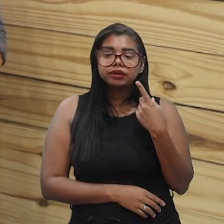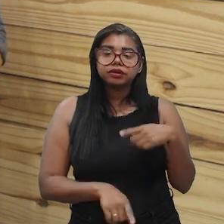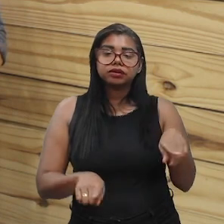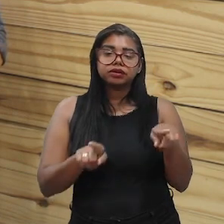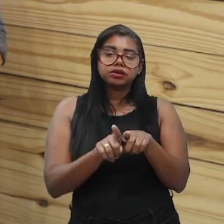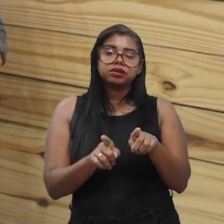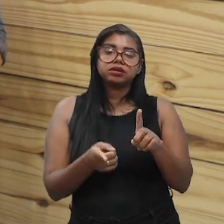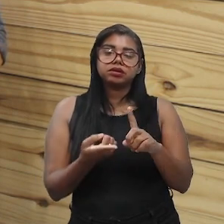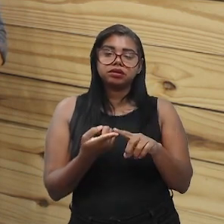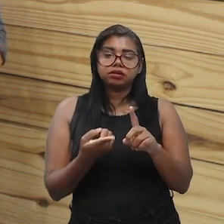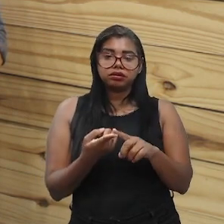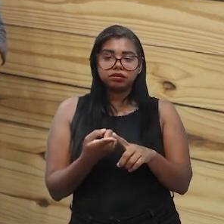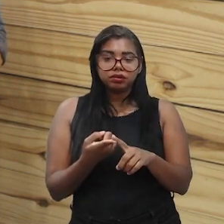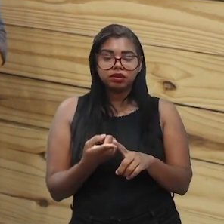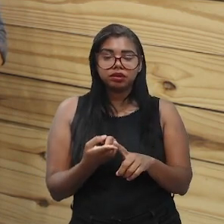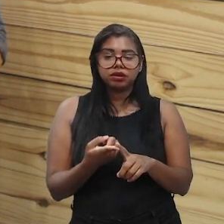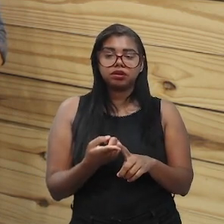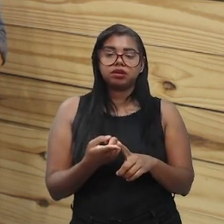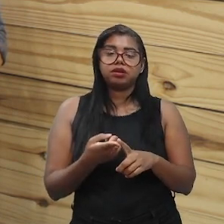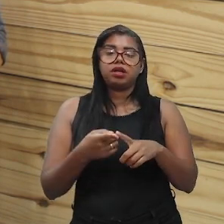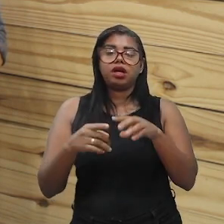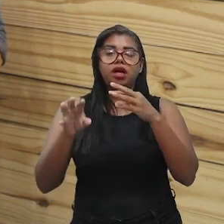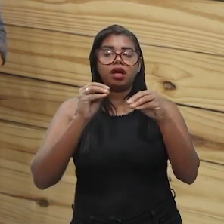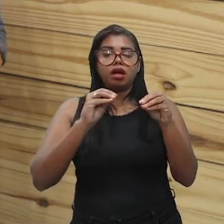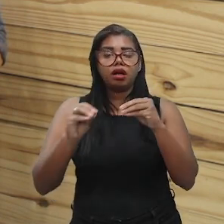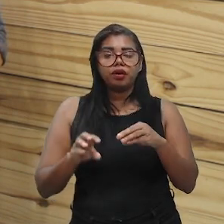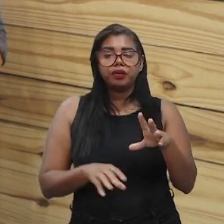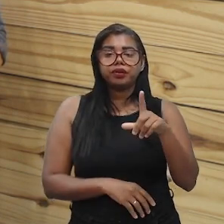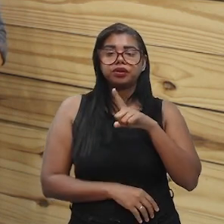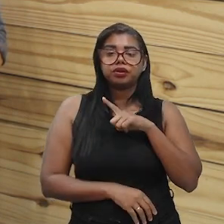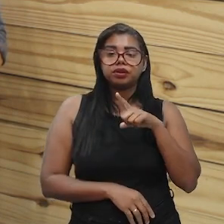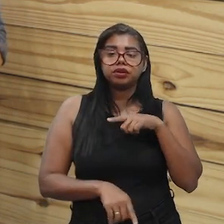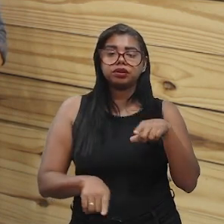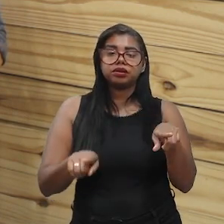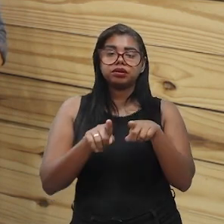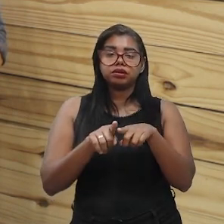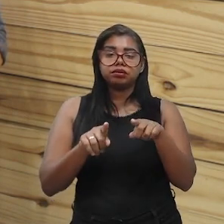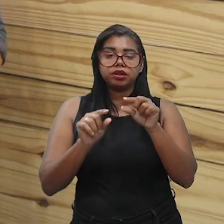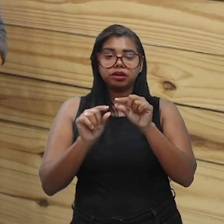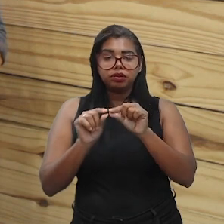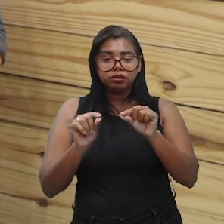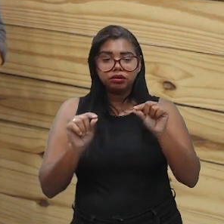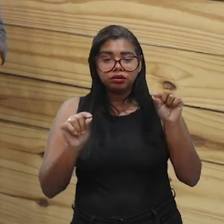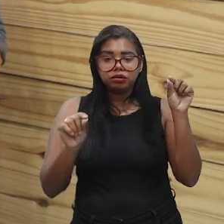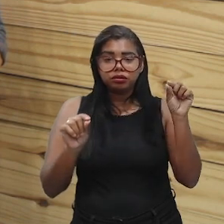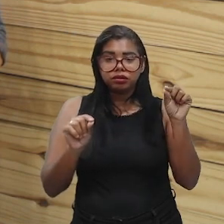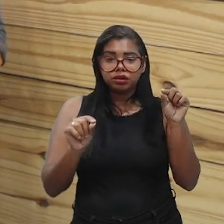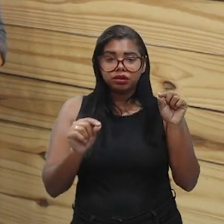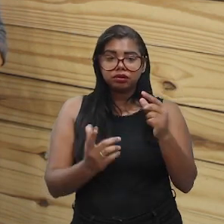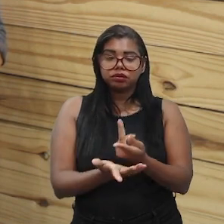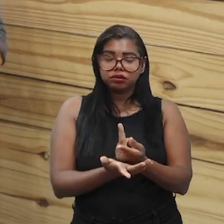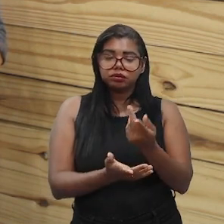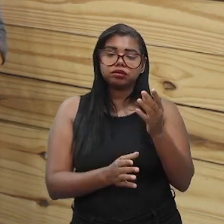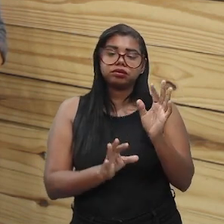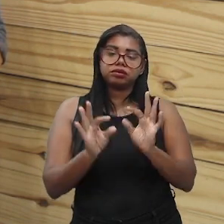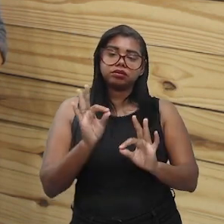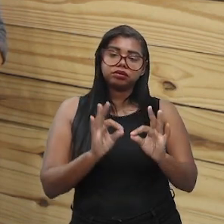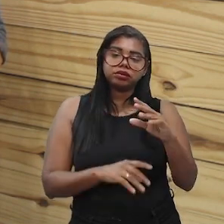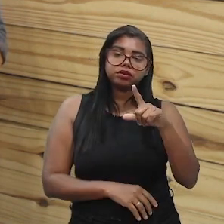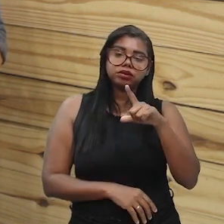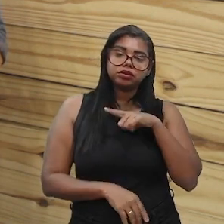senhor colocou, que ele consiga distinguir que ele tem que ter um prazo para executar. E aí a gente